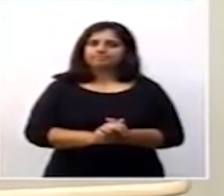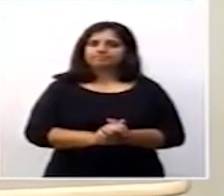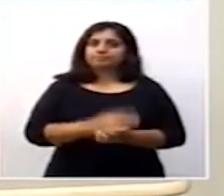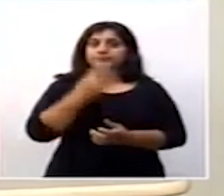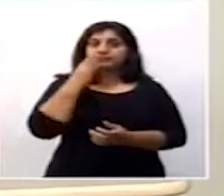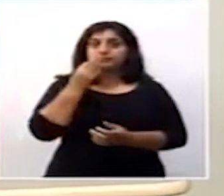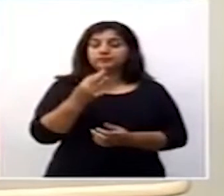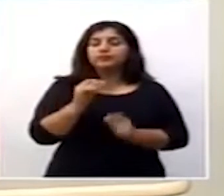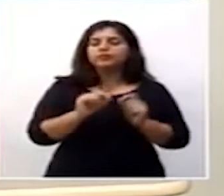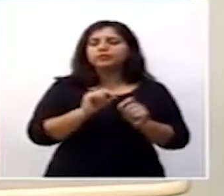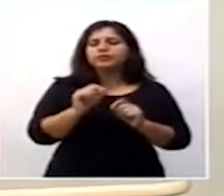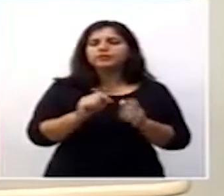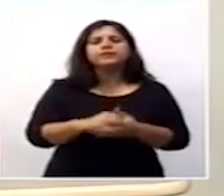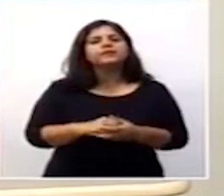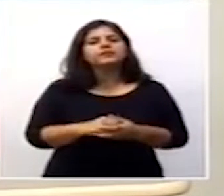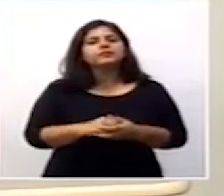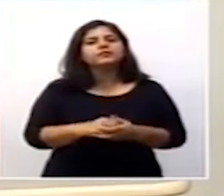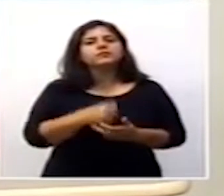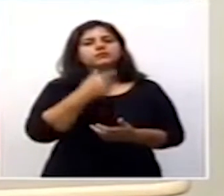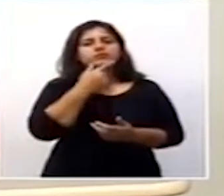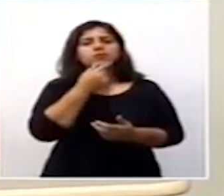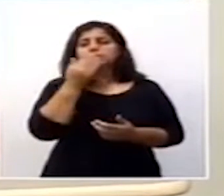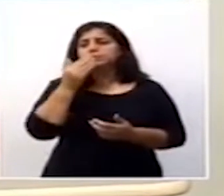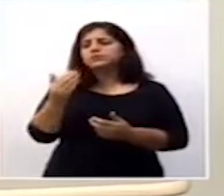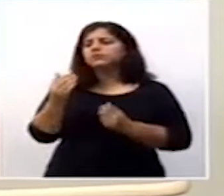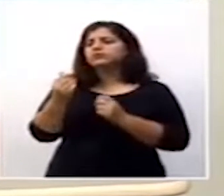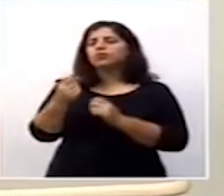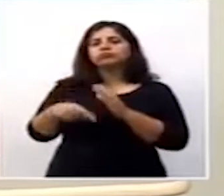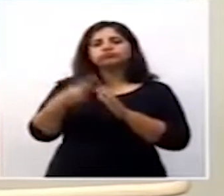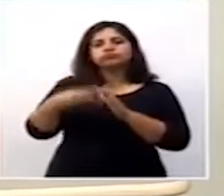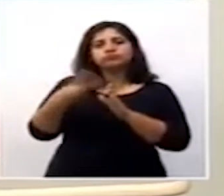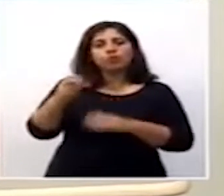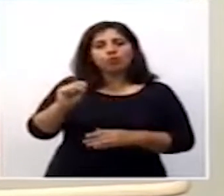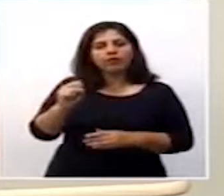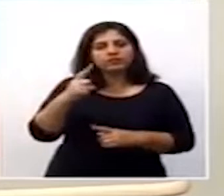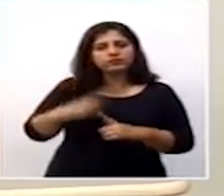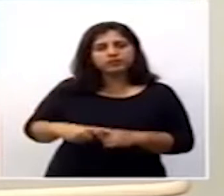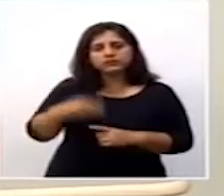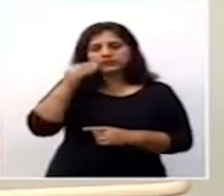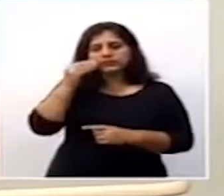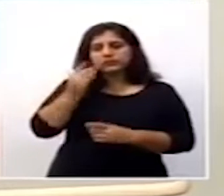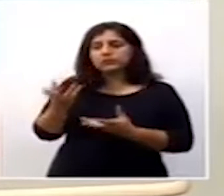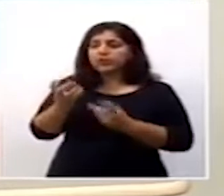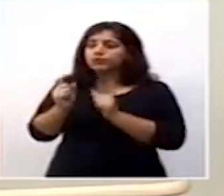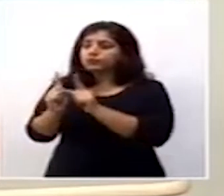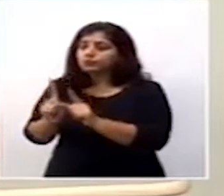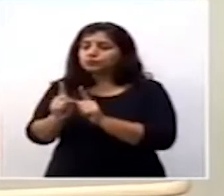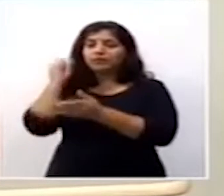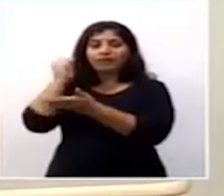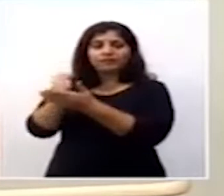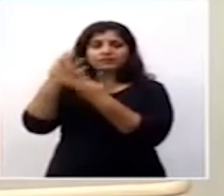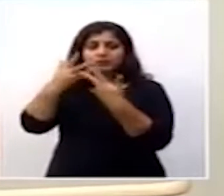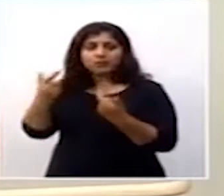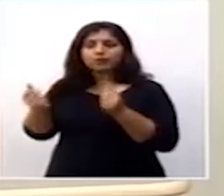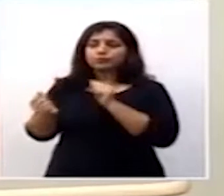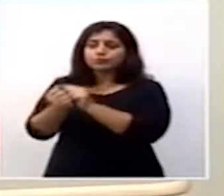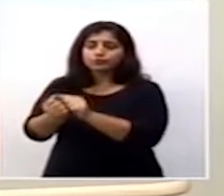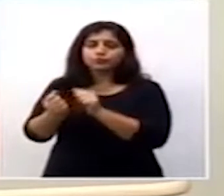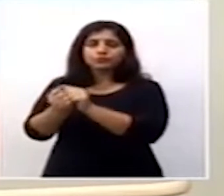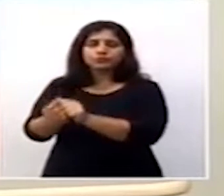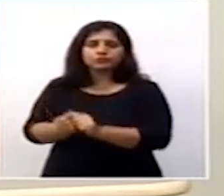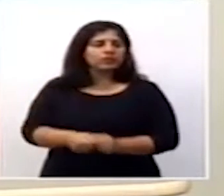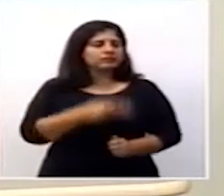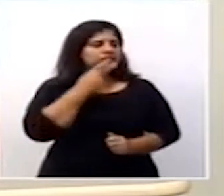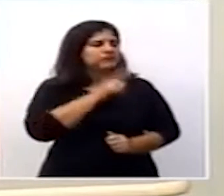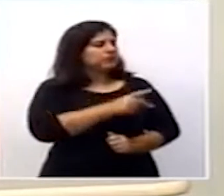interessante. E ele simplesmente pedia. Foram umas 8 vezes que ele tentou ir para caça junto com o Tonho. E Tonho